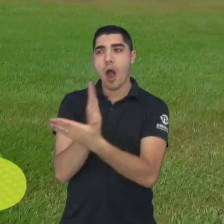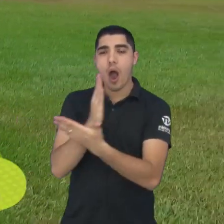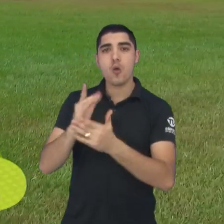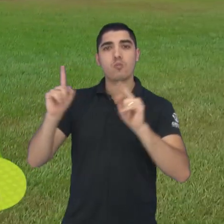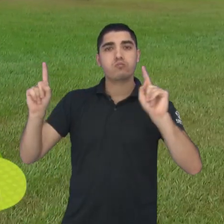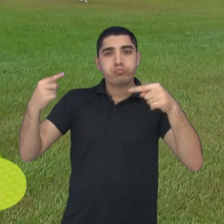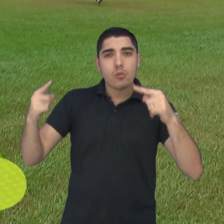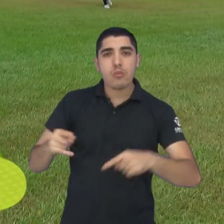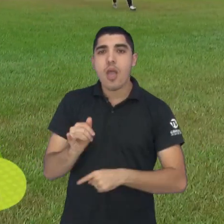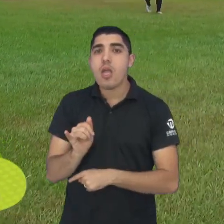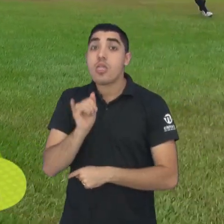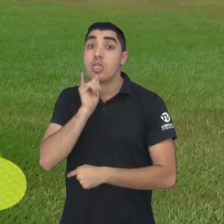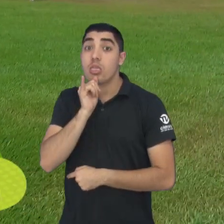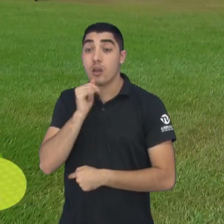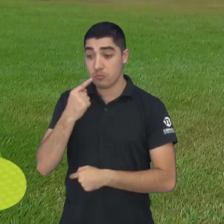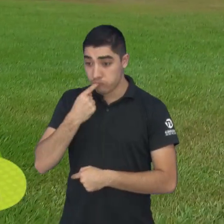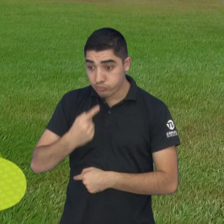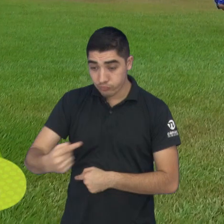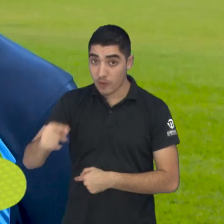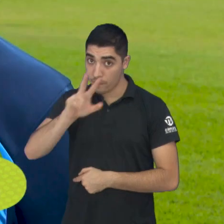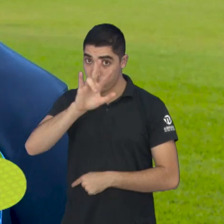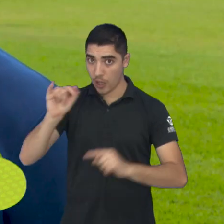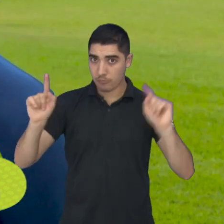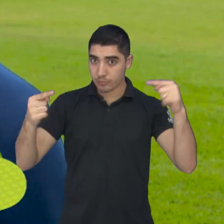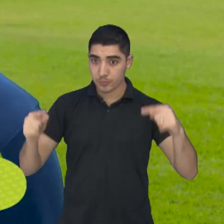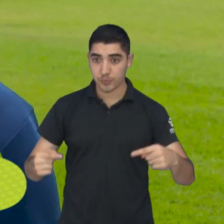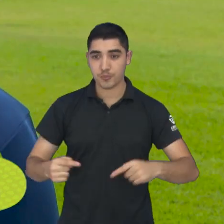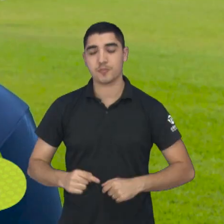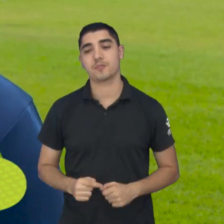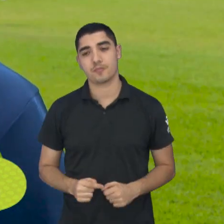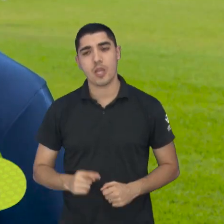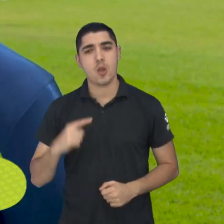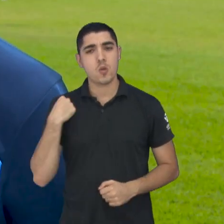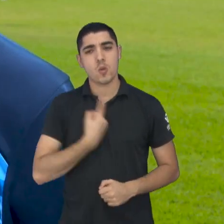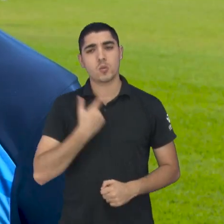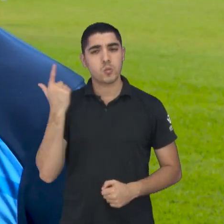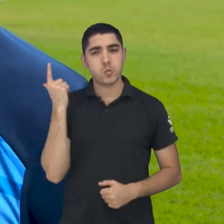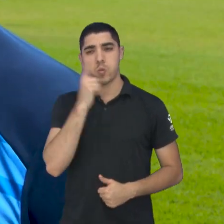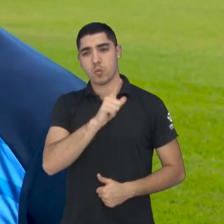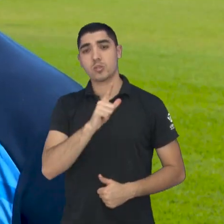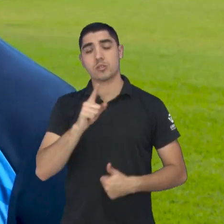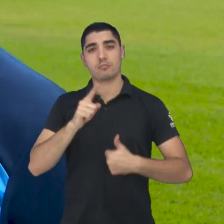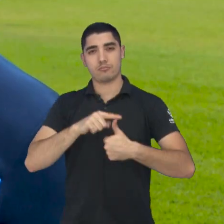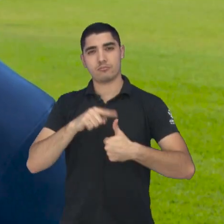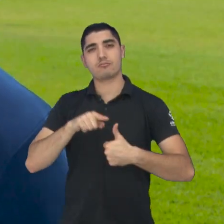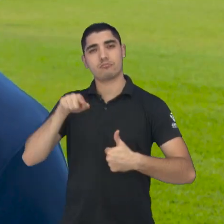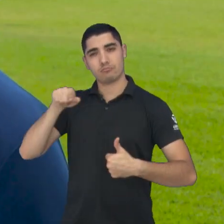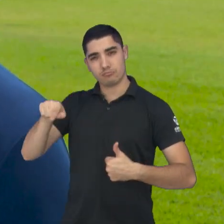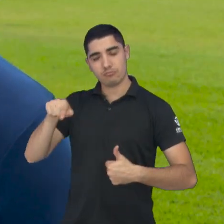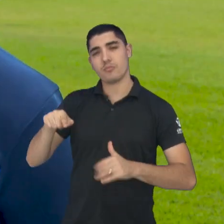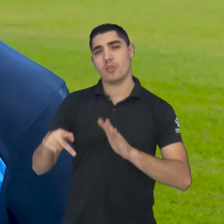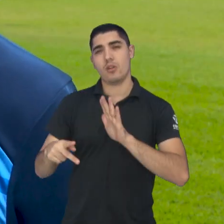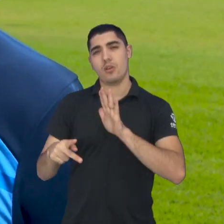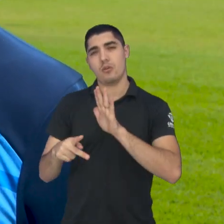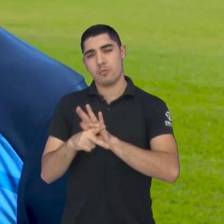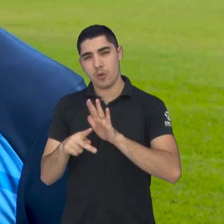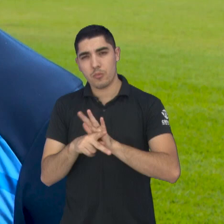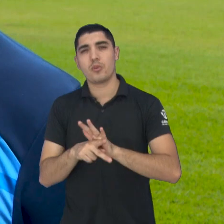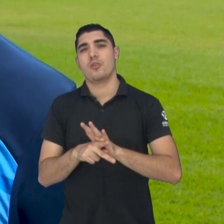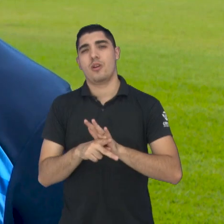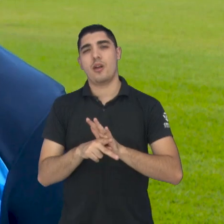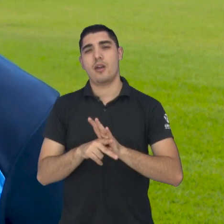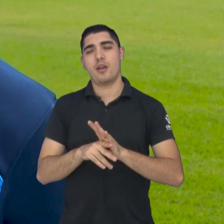programados para acontecer nos próximos dias. Nós conseguimos o jogo treino com Boa Vista, no sábado